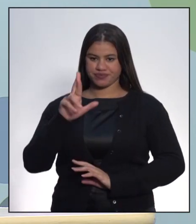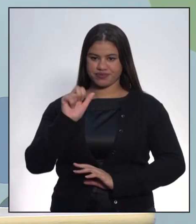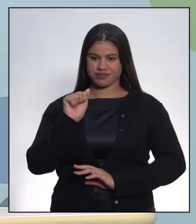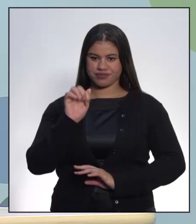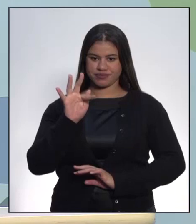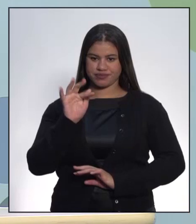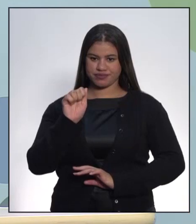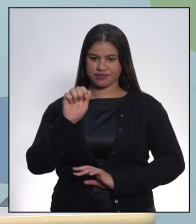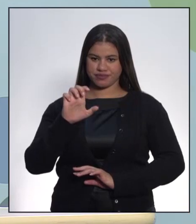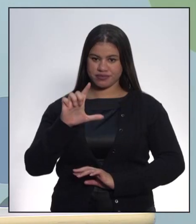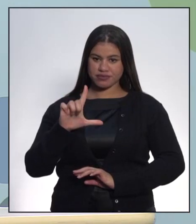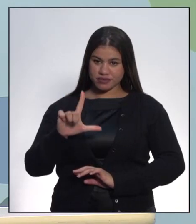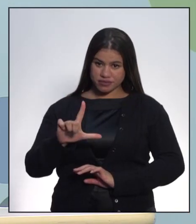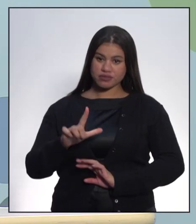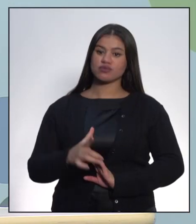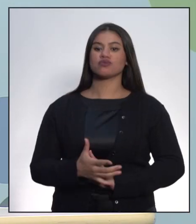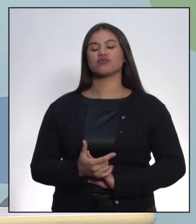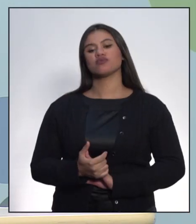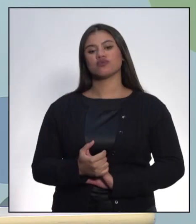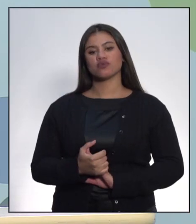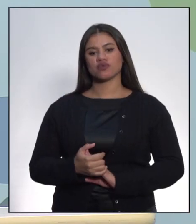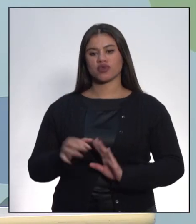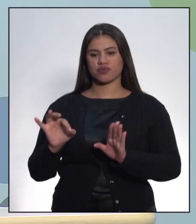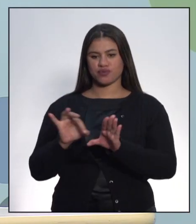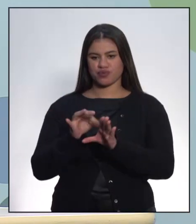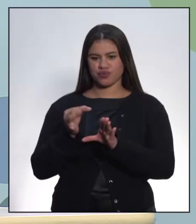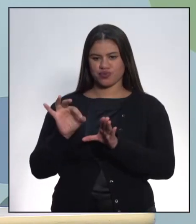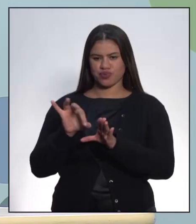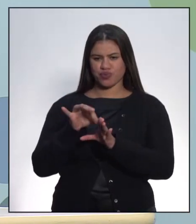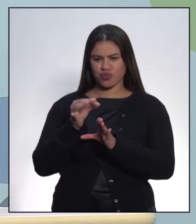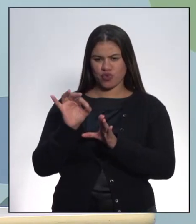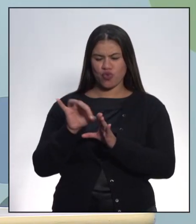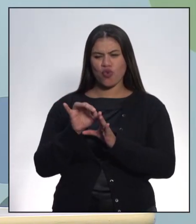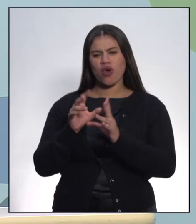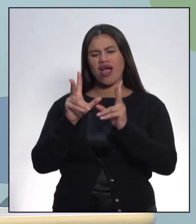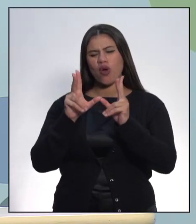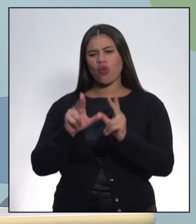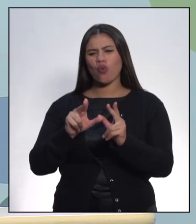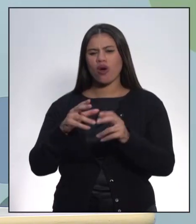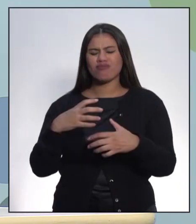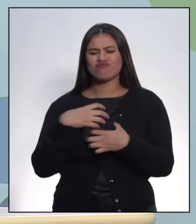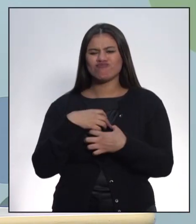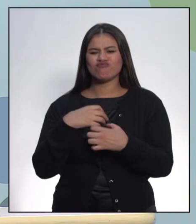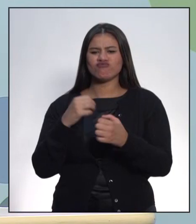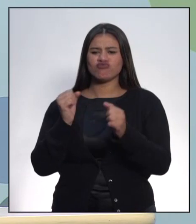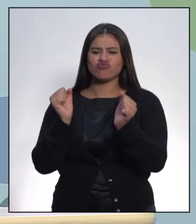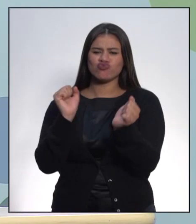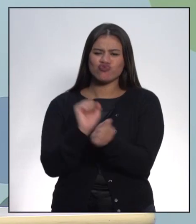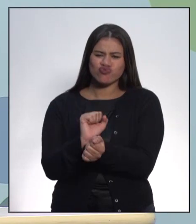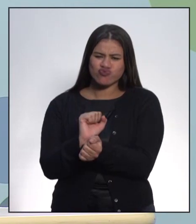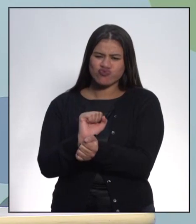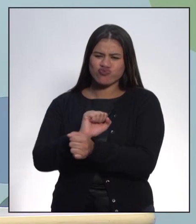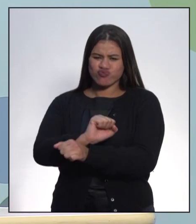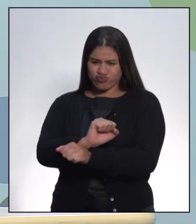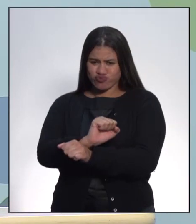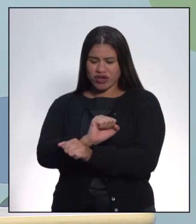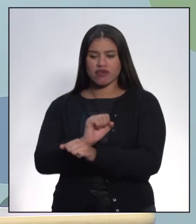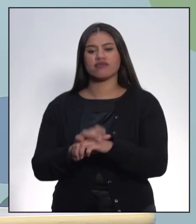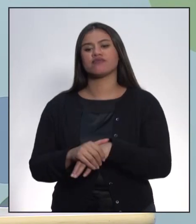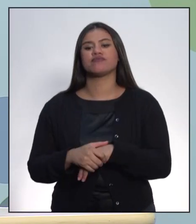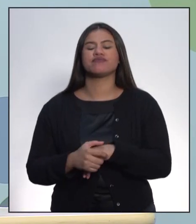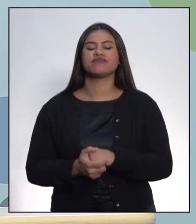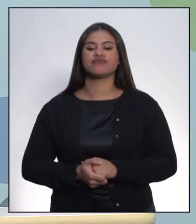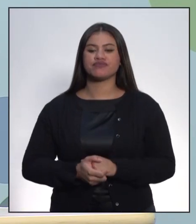né, ele colocou aqui, servir de agulha é como ser escravo de alguém. A Tainá colocou, fazer